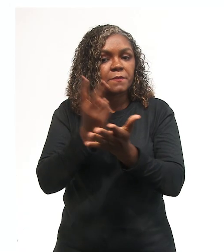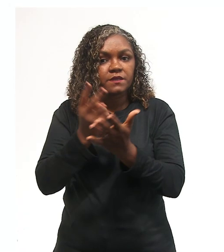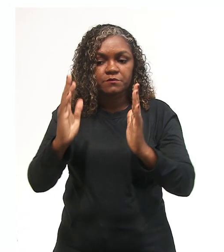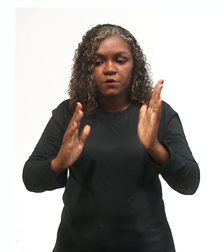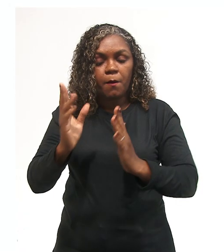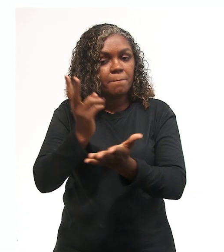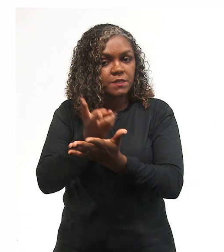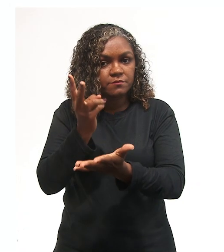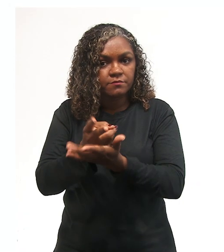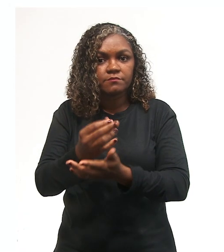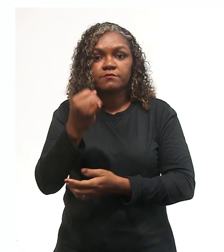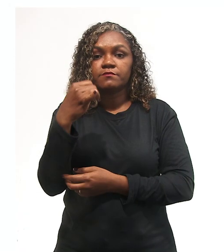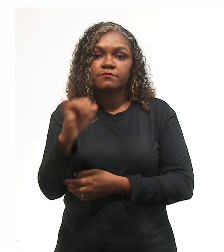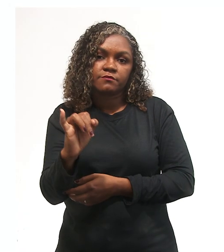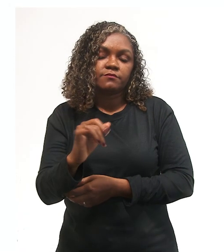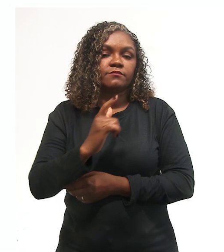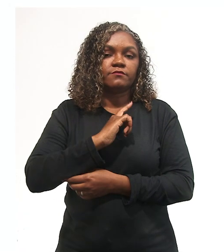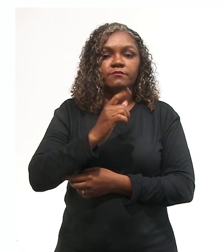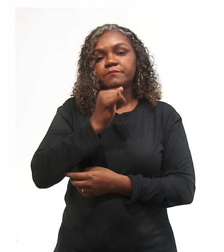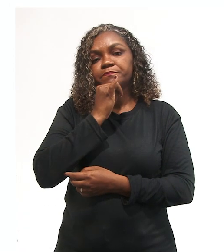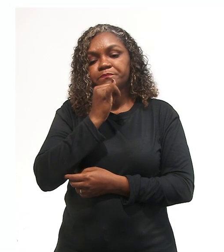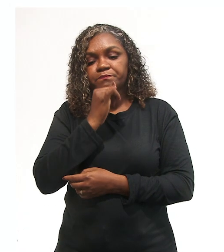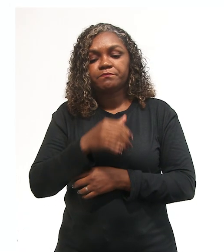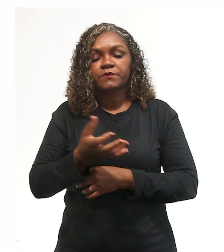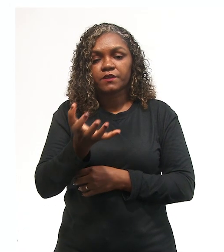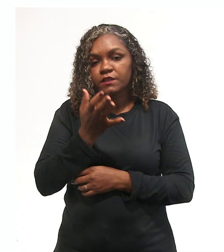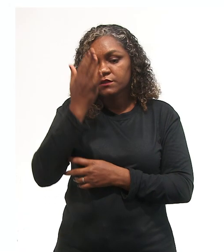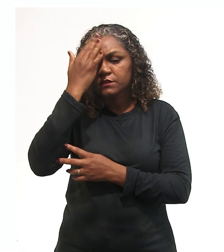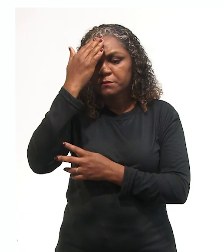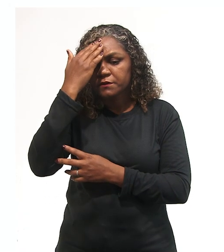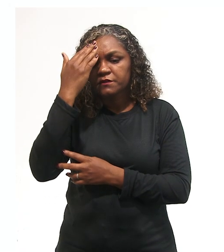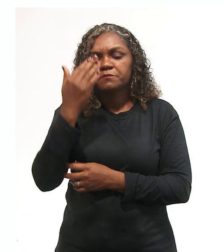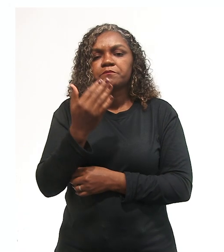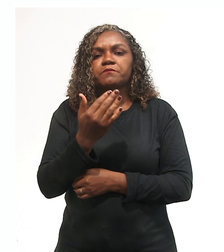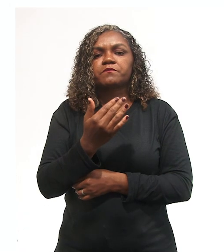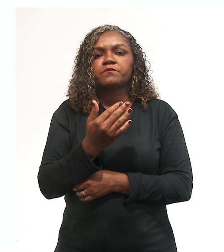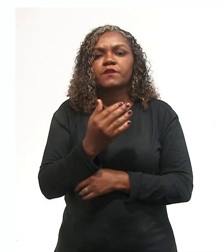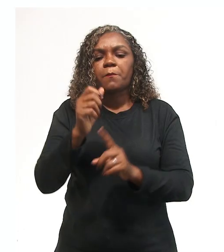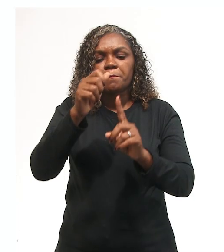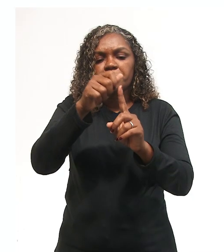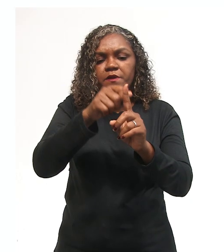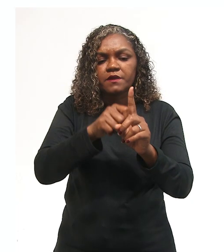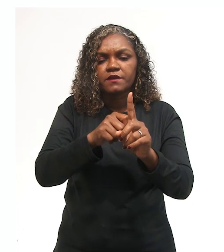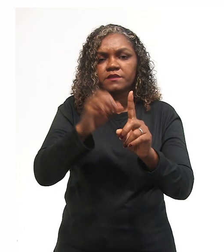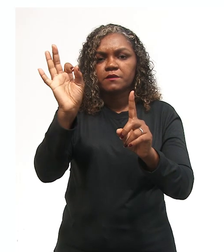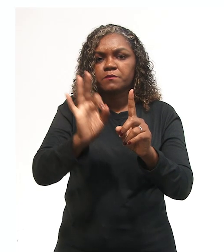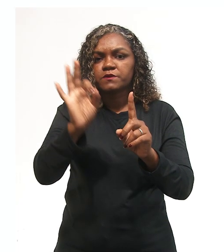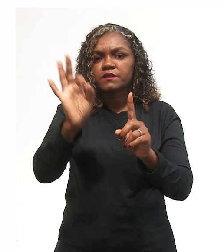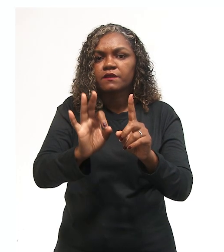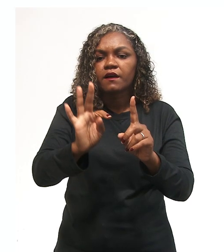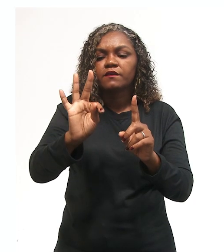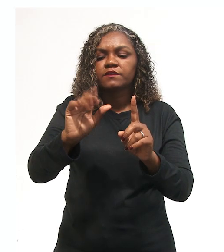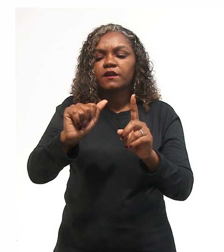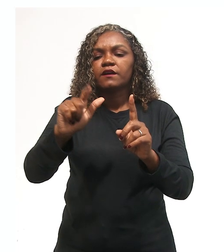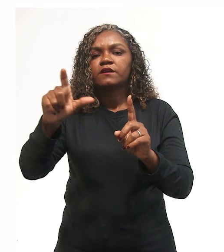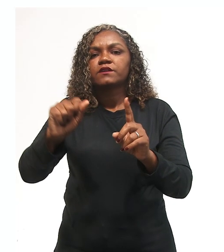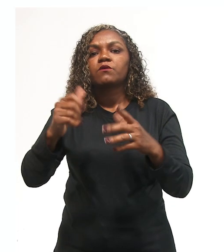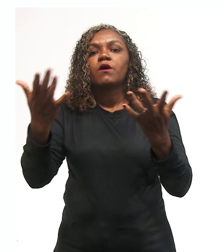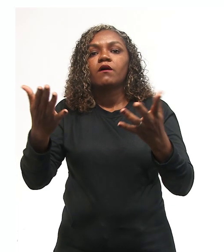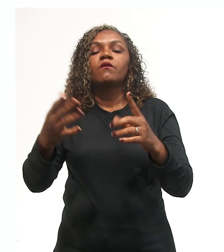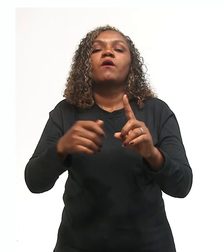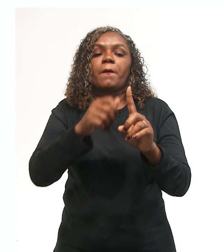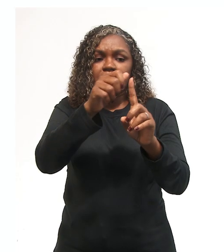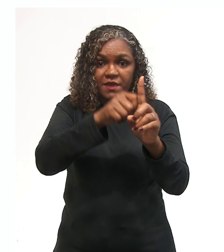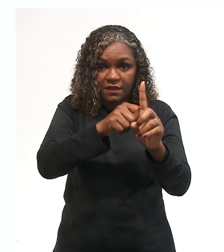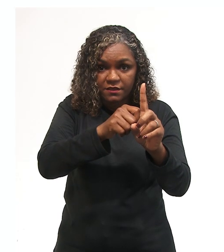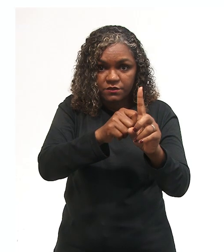né? Então, se eu tenho aqui, eu quero verificar a minha taxa ao mês, o meu prazo tem que estar ao mês, né? Então, a gente tem